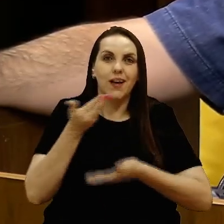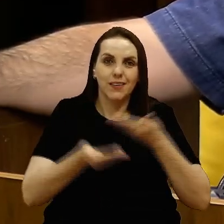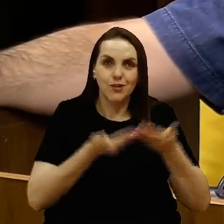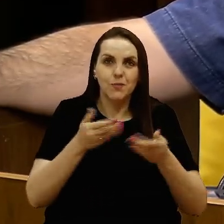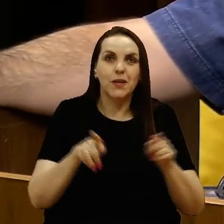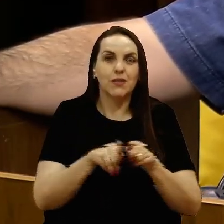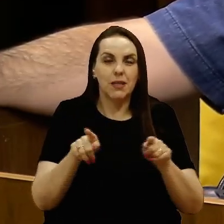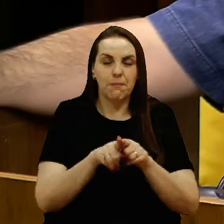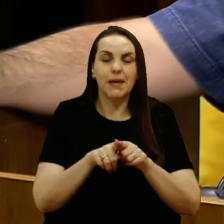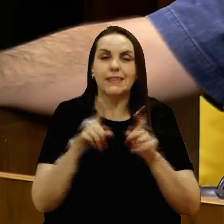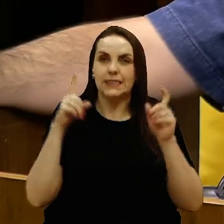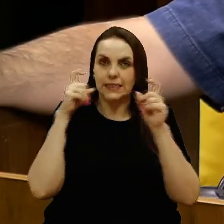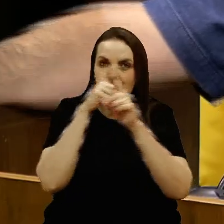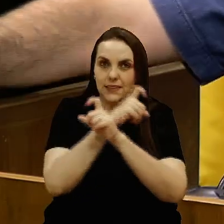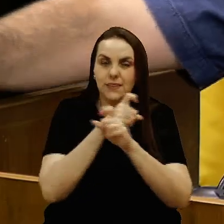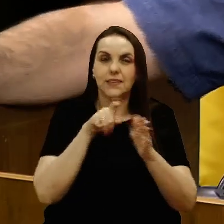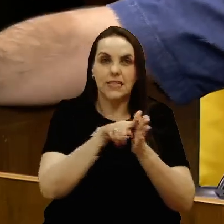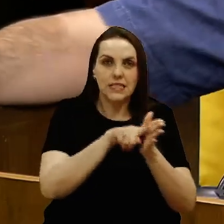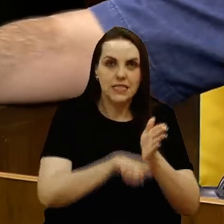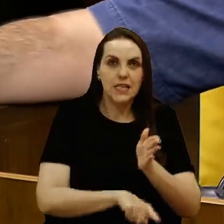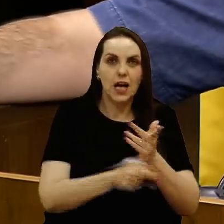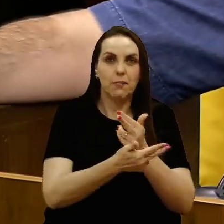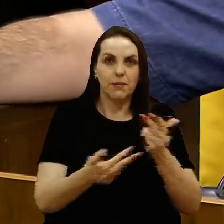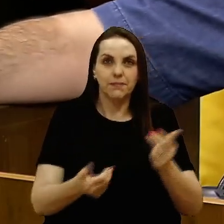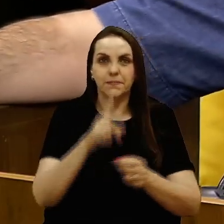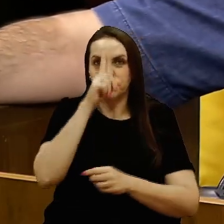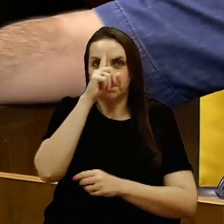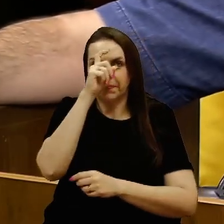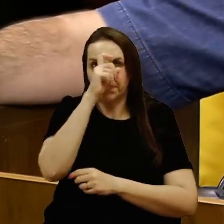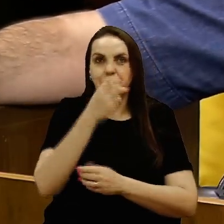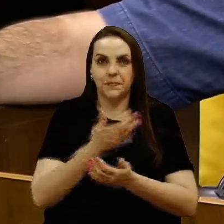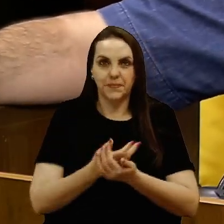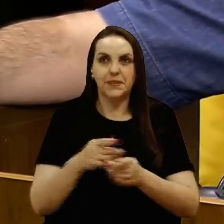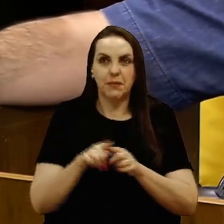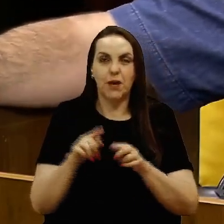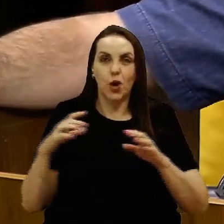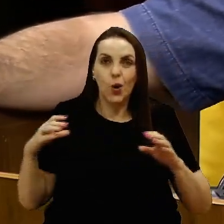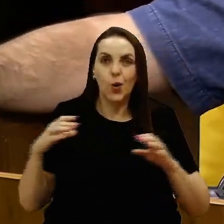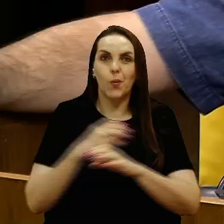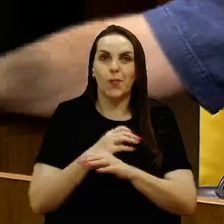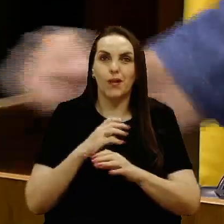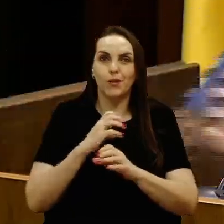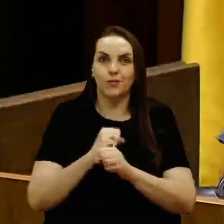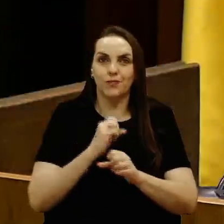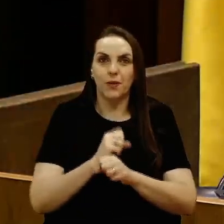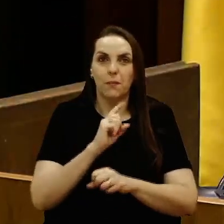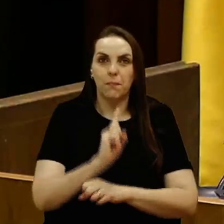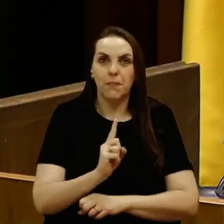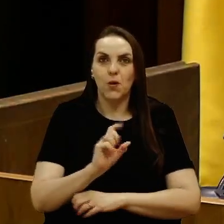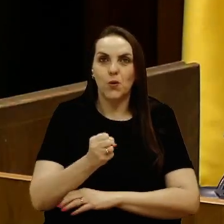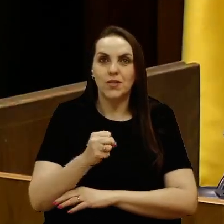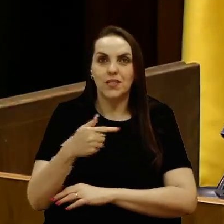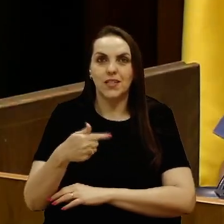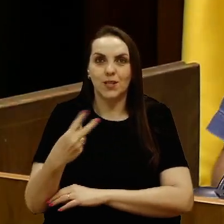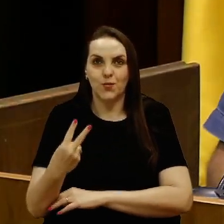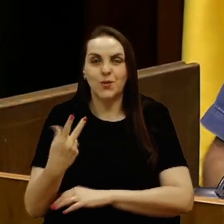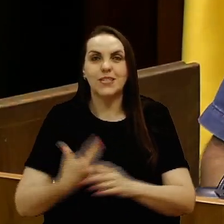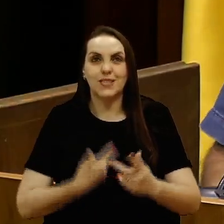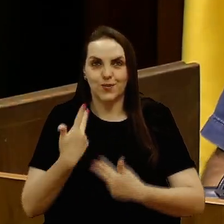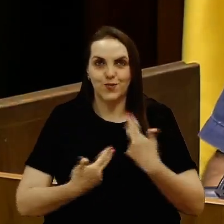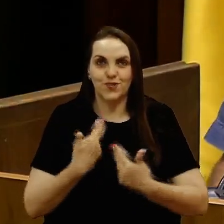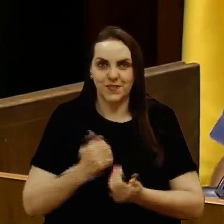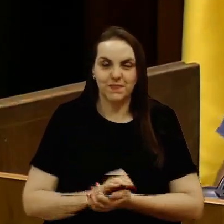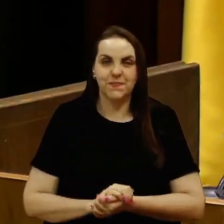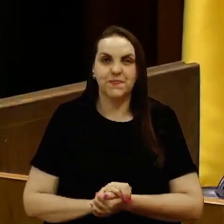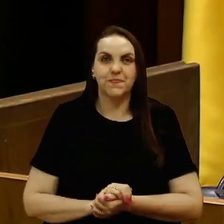alta complexidade nos hospitais, e totalizará 1.872 cirurgias. E para